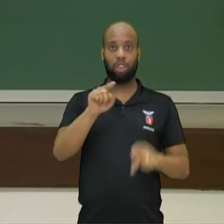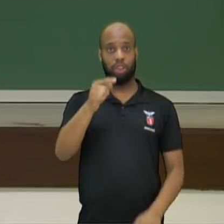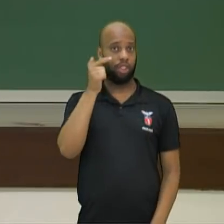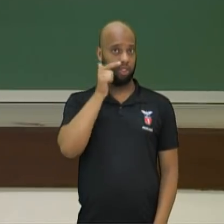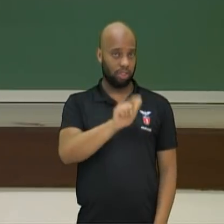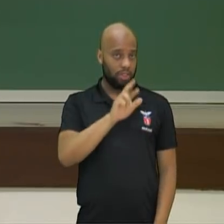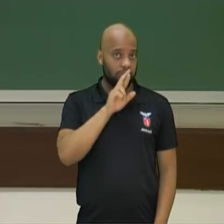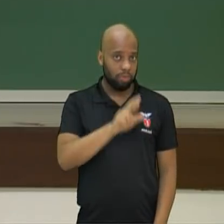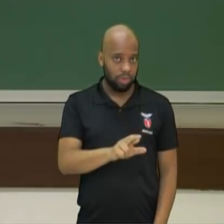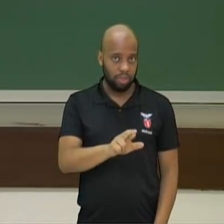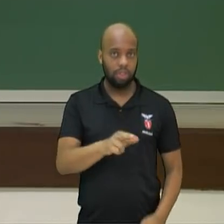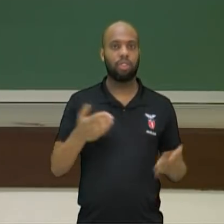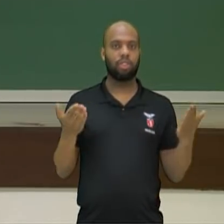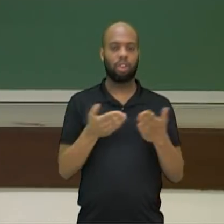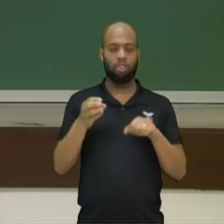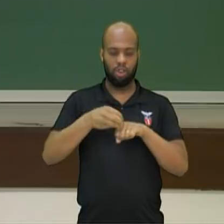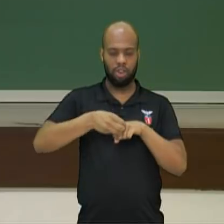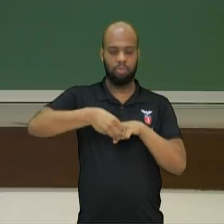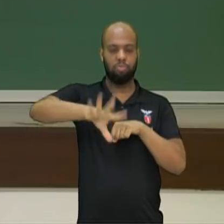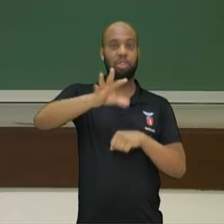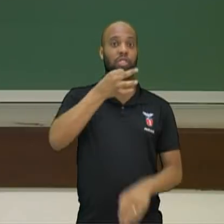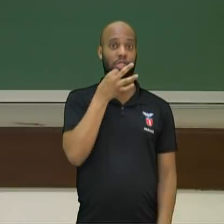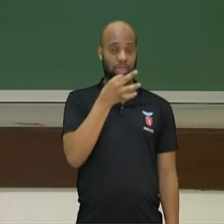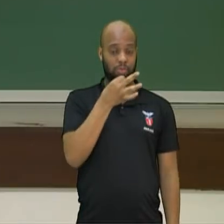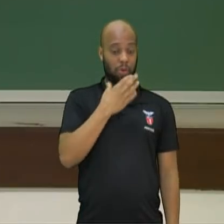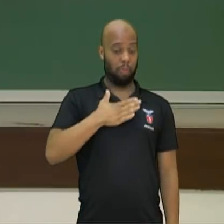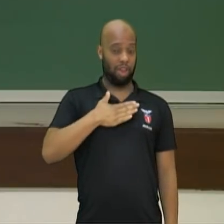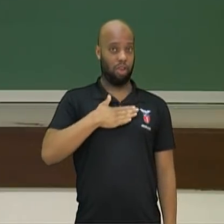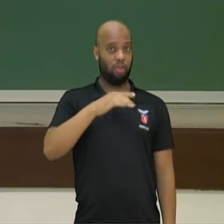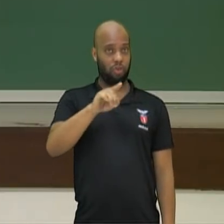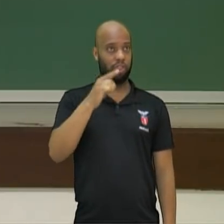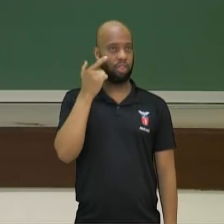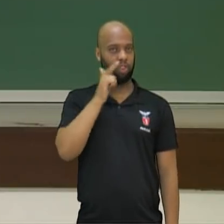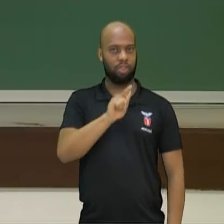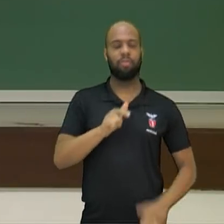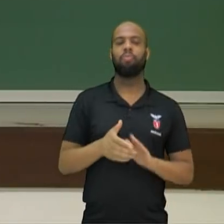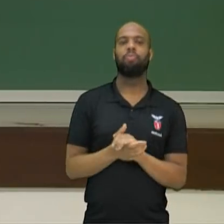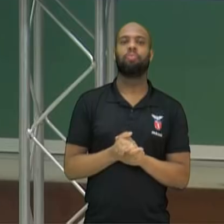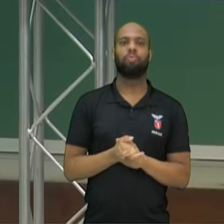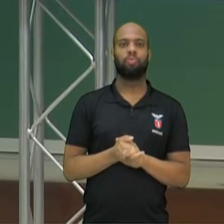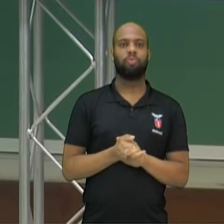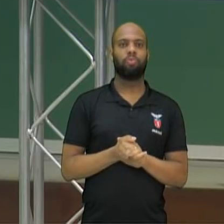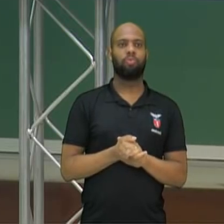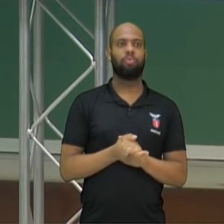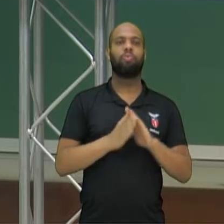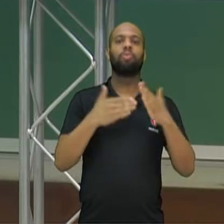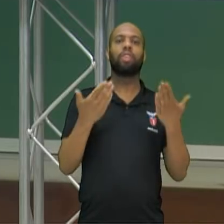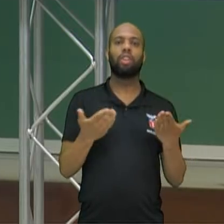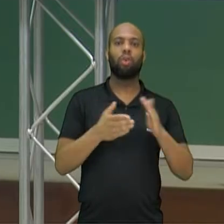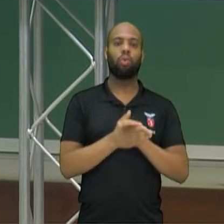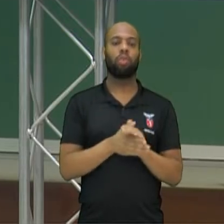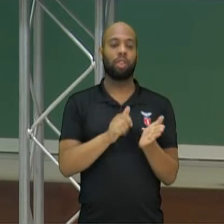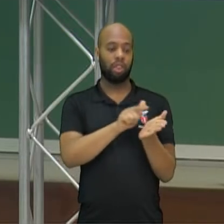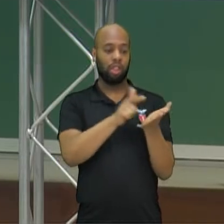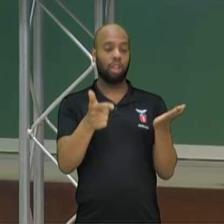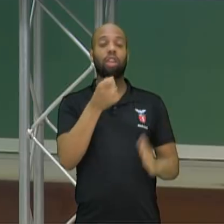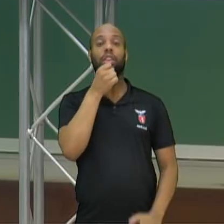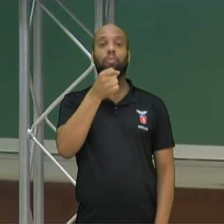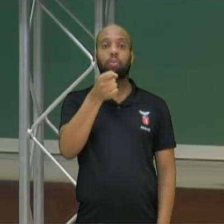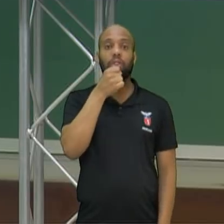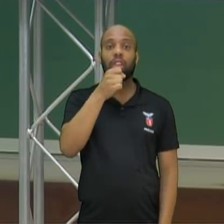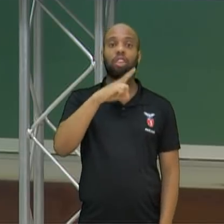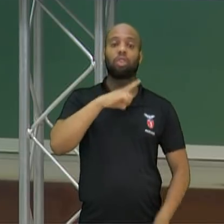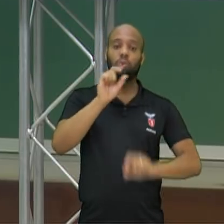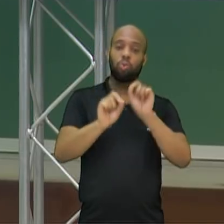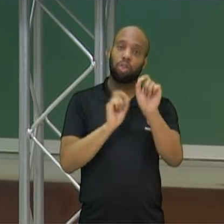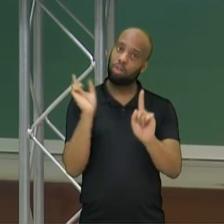Conseguiram lá? Já vou dar uma dicasinha para vocês, né? Agora, claro que a reportagem, ela tem que